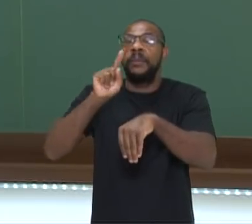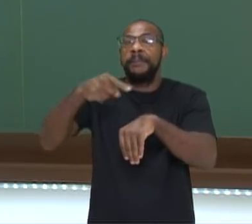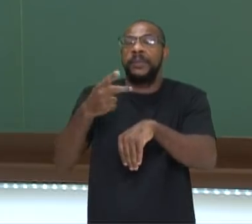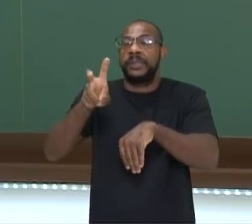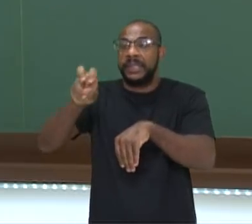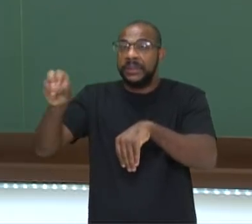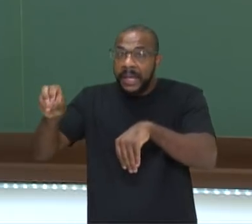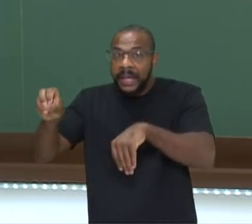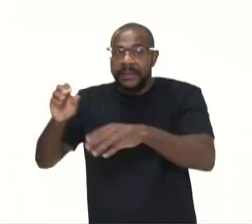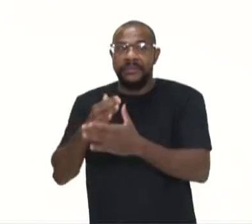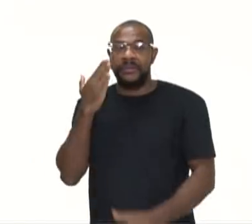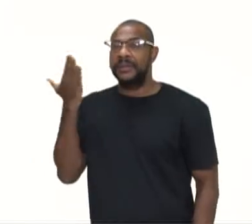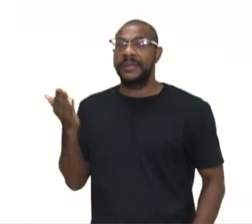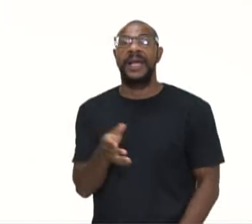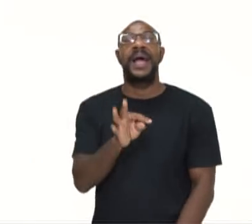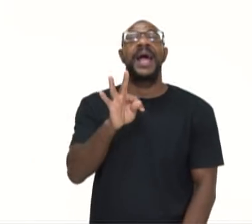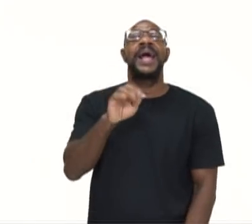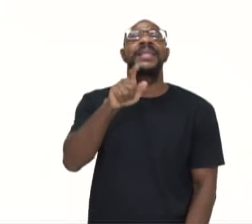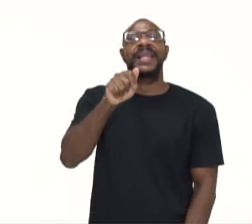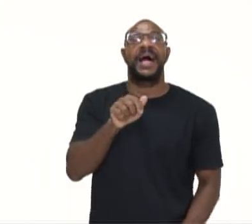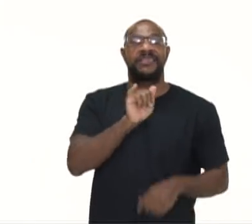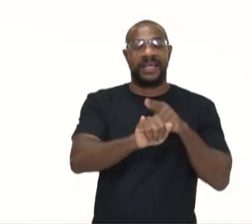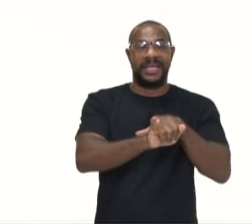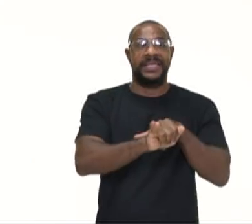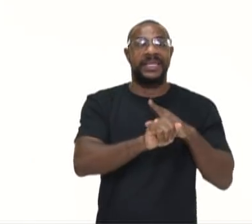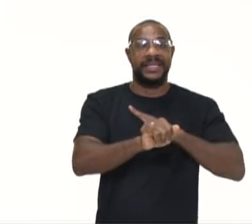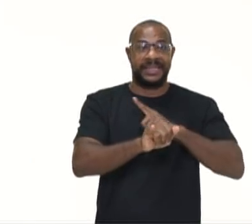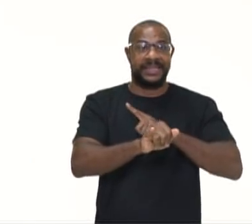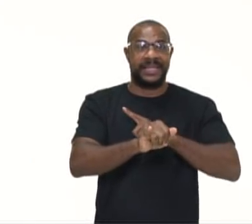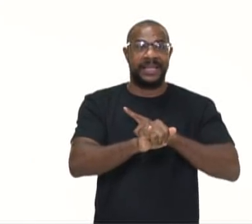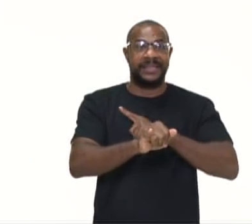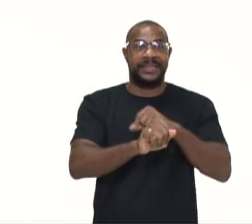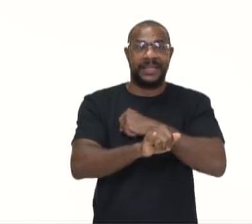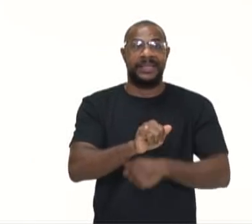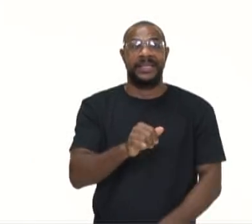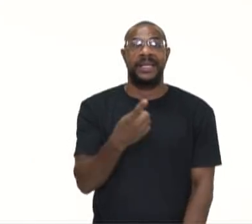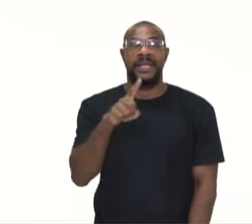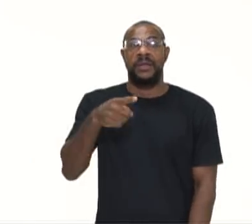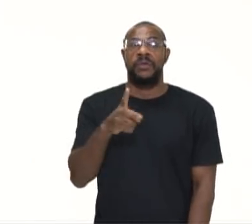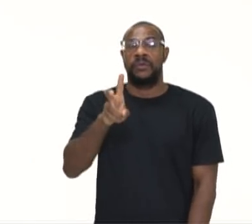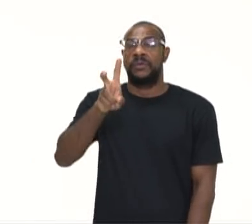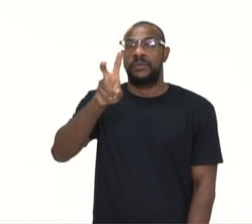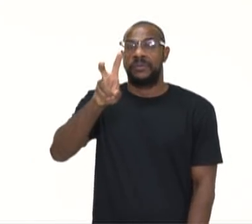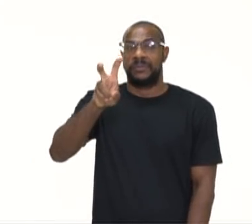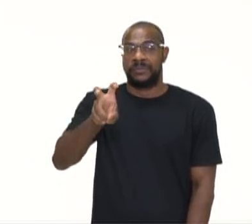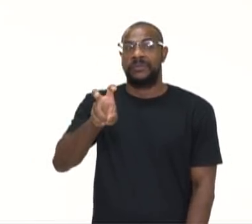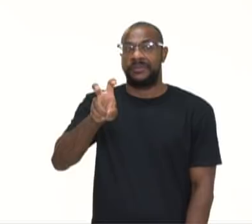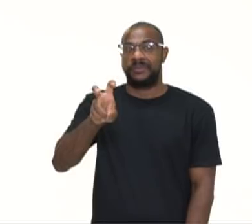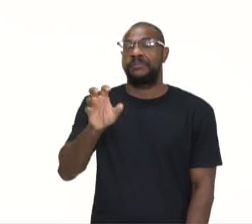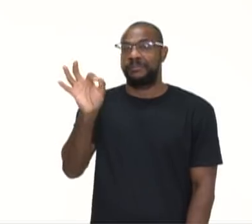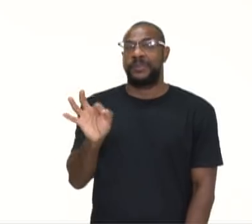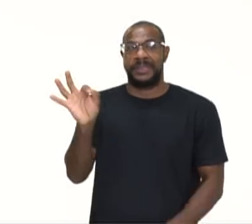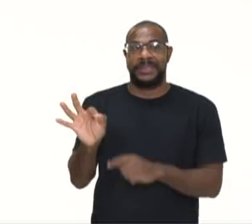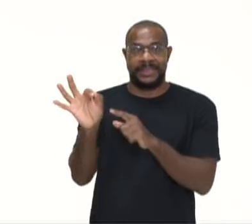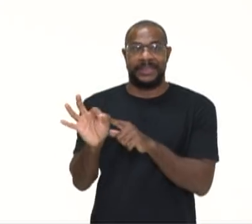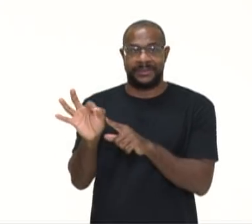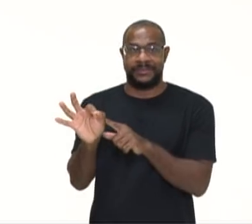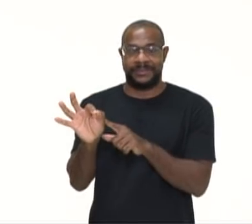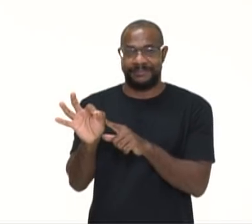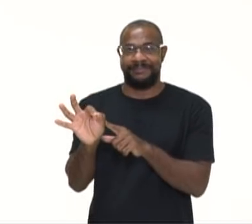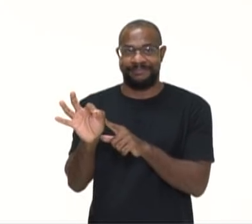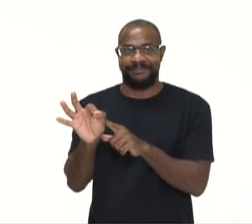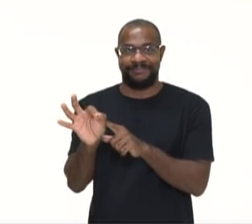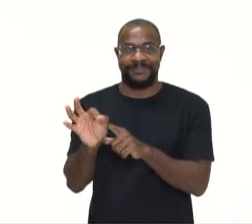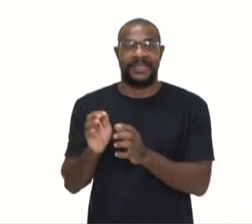é 1,5% ao mês e o tempo 10 meses. Então, aquilo que eu já falei, a gente tem que verificar que